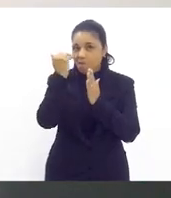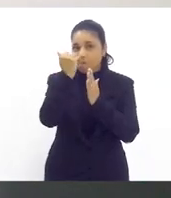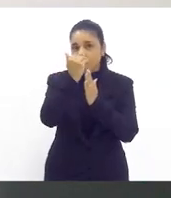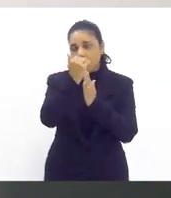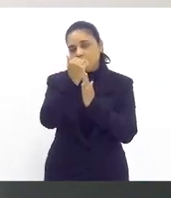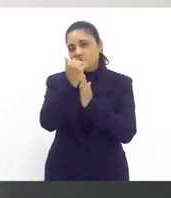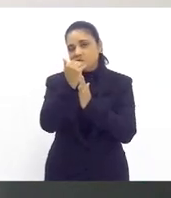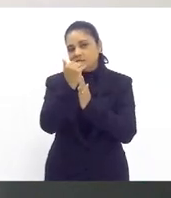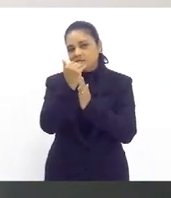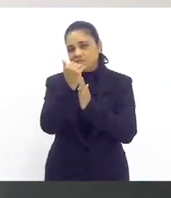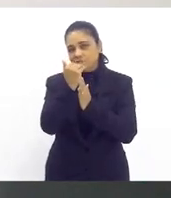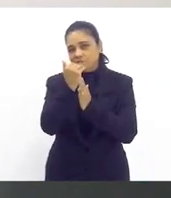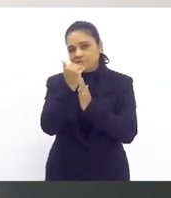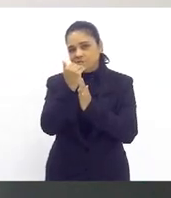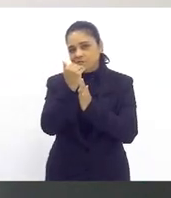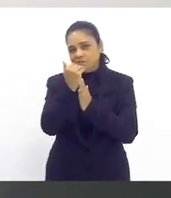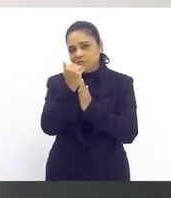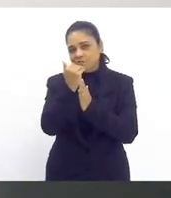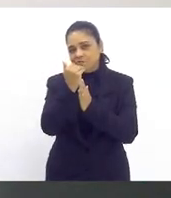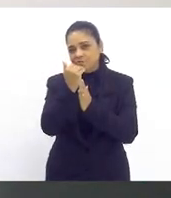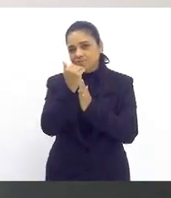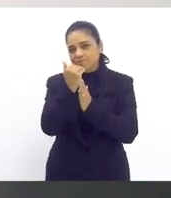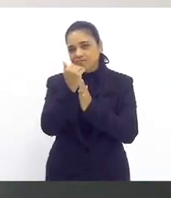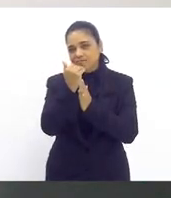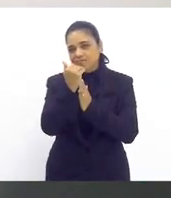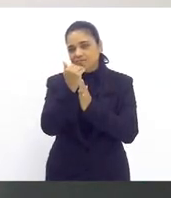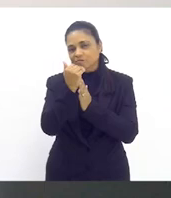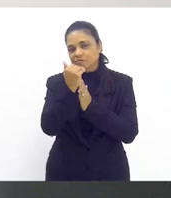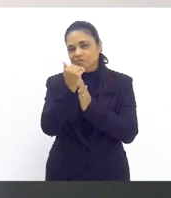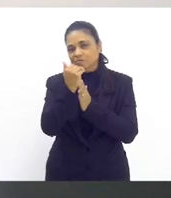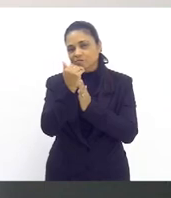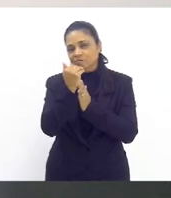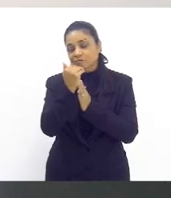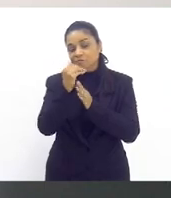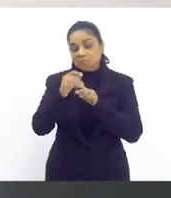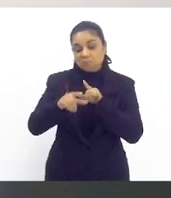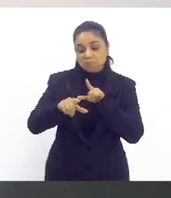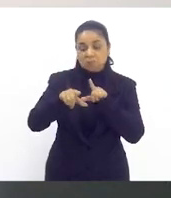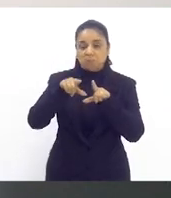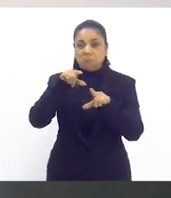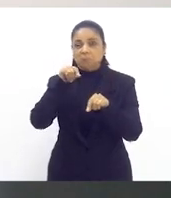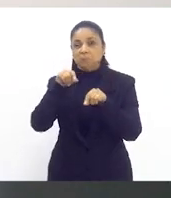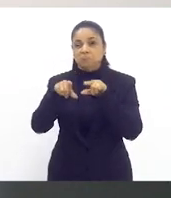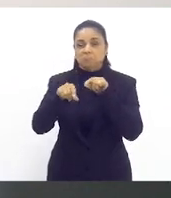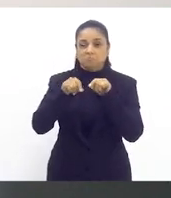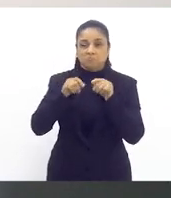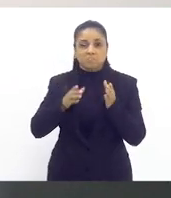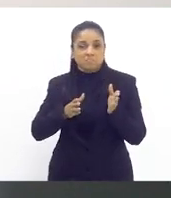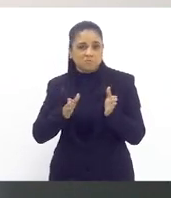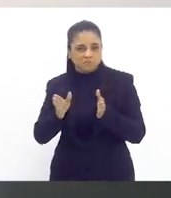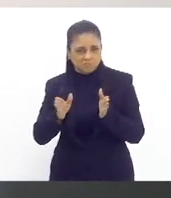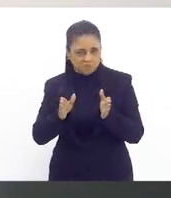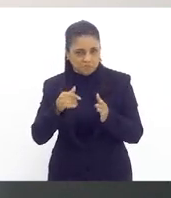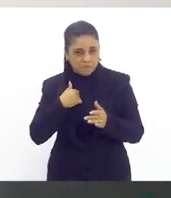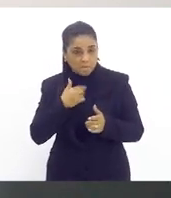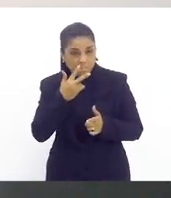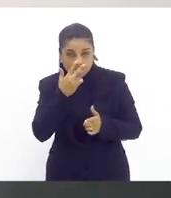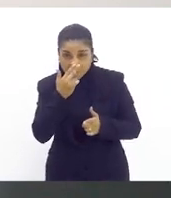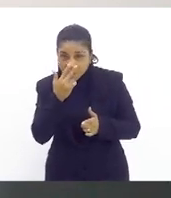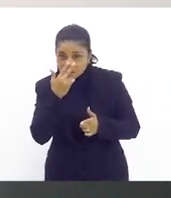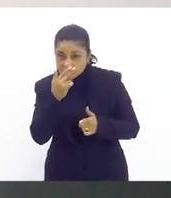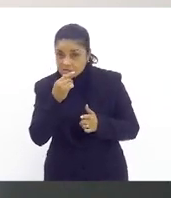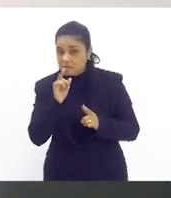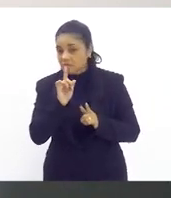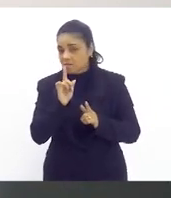bonificação para aqueles que aparentemente parecia que era como se optassem por acessibilidade e acessibilidade